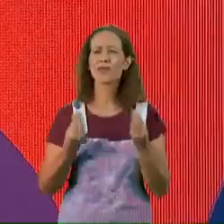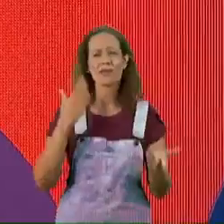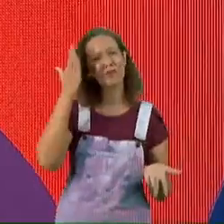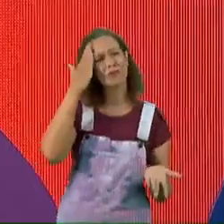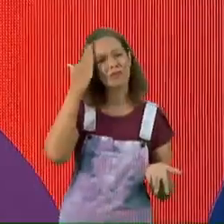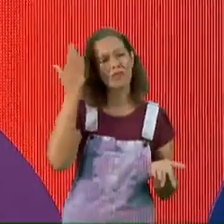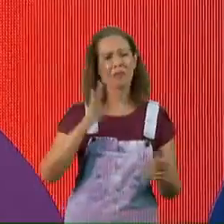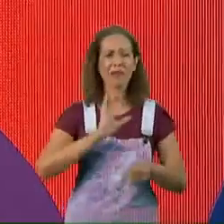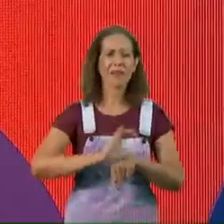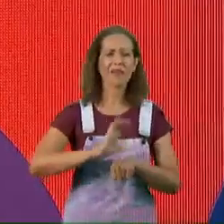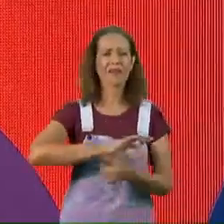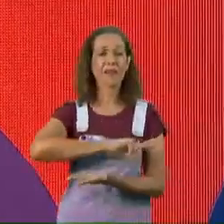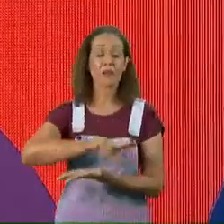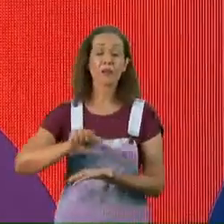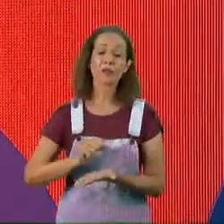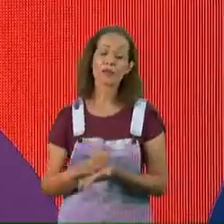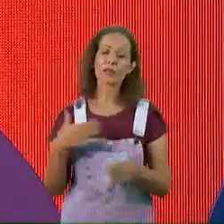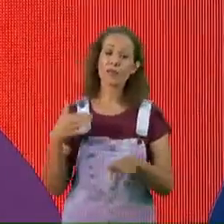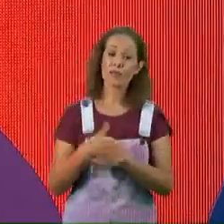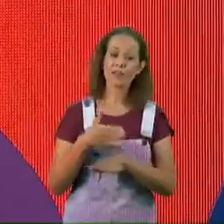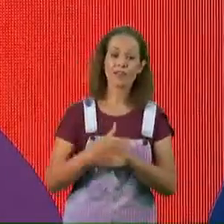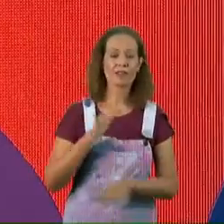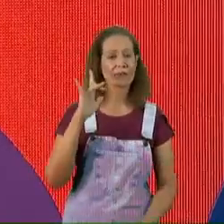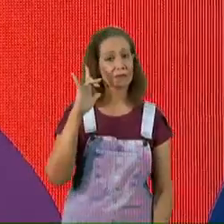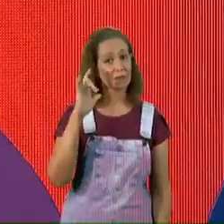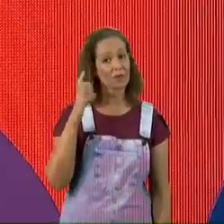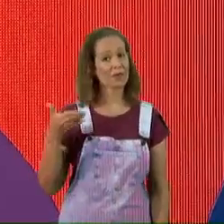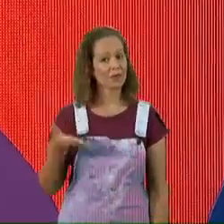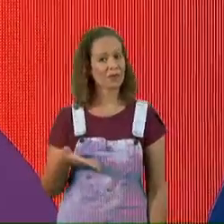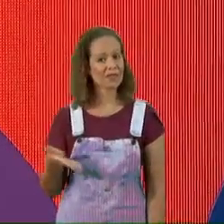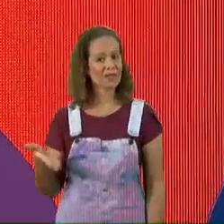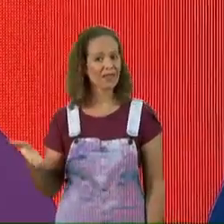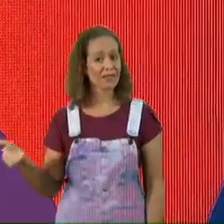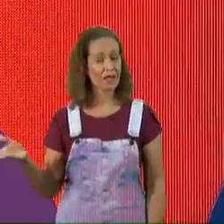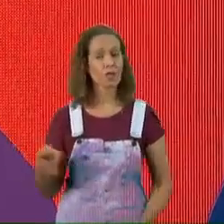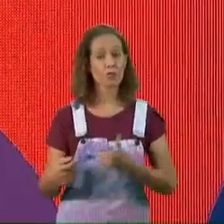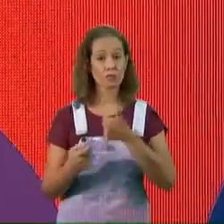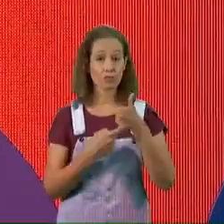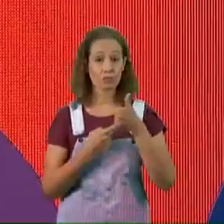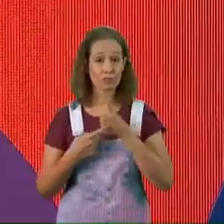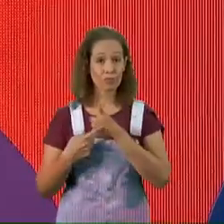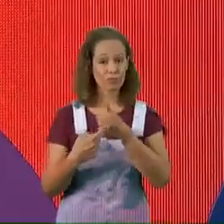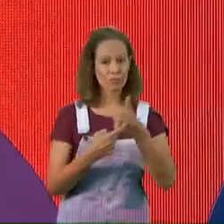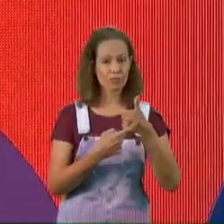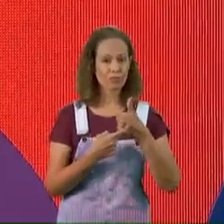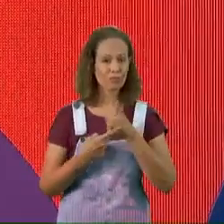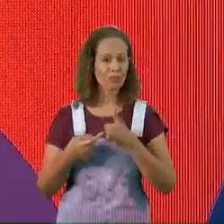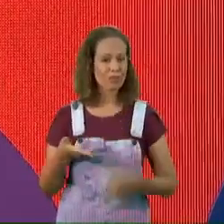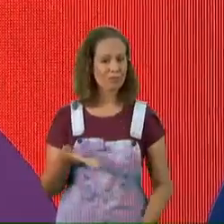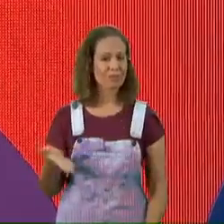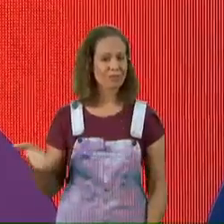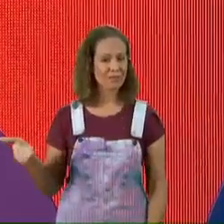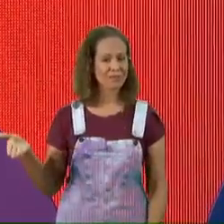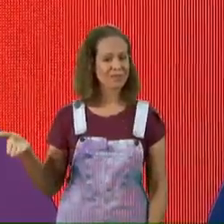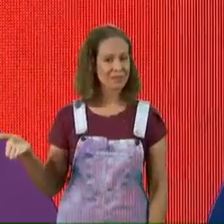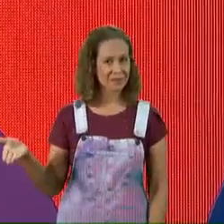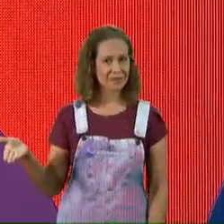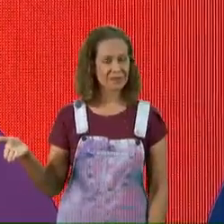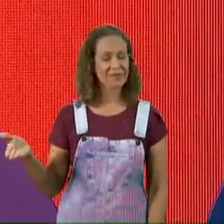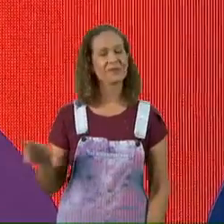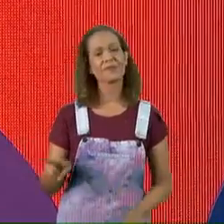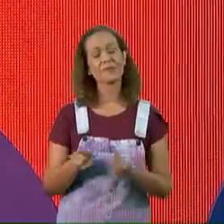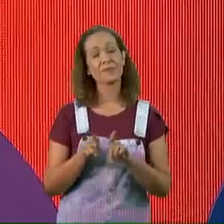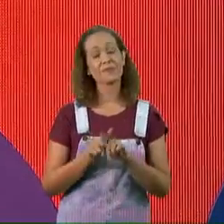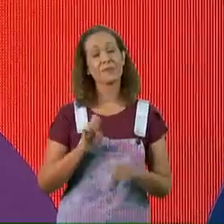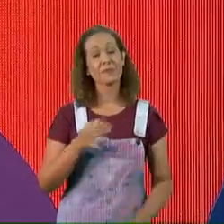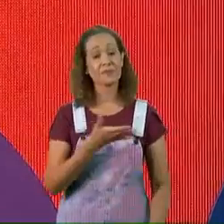que está acontecendo? Entra lá no nosso Instagram, segue lá, curte as nossas redes sociais, @ Lagoinha Kids Matriz. E também,